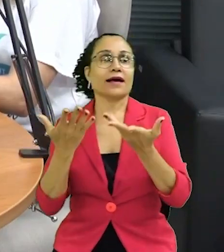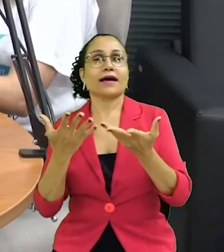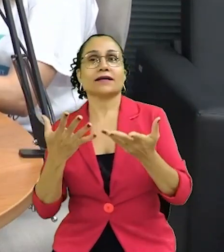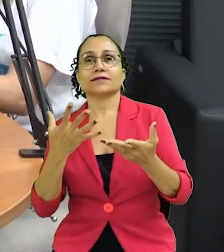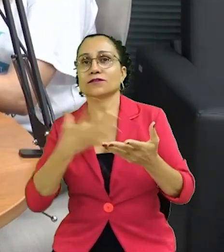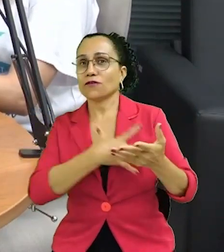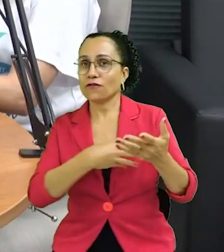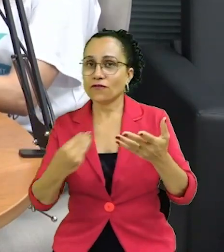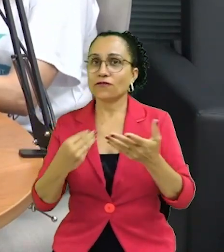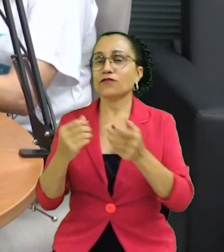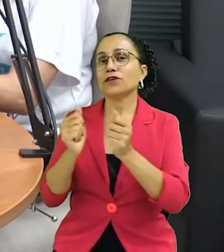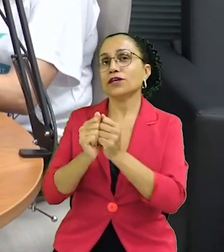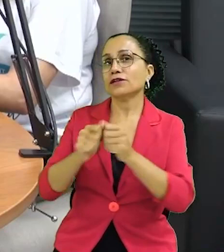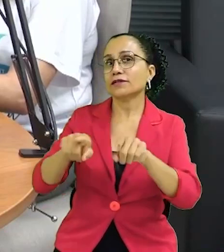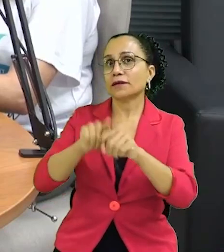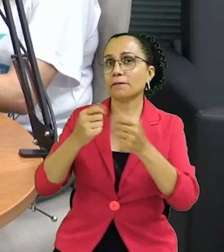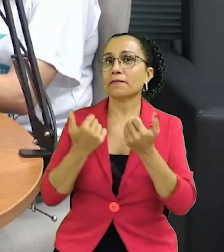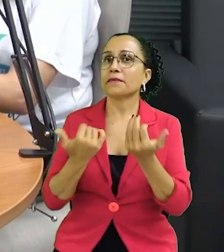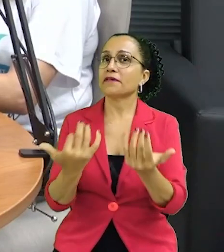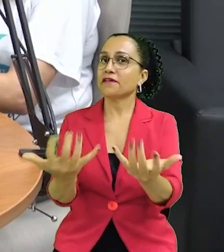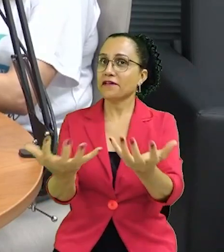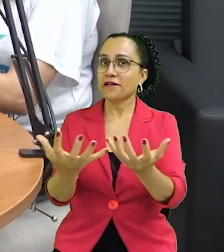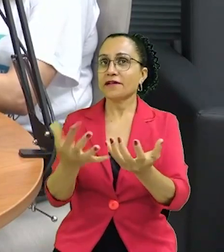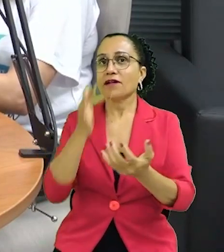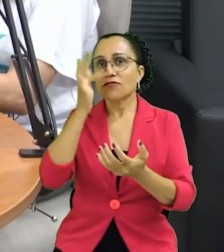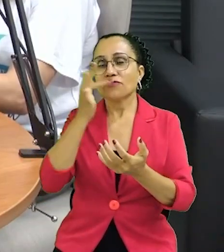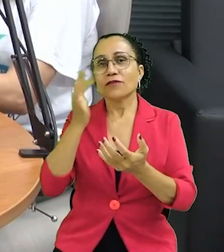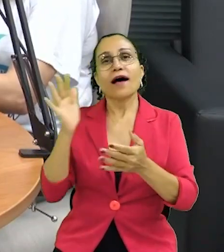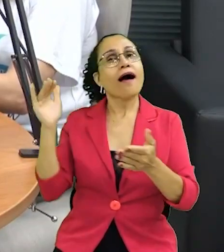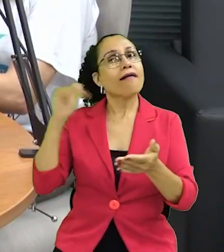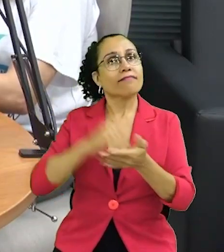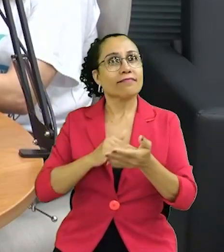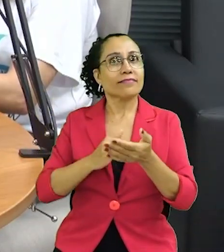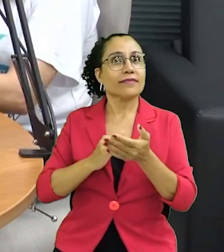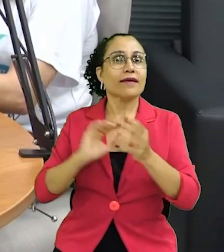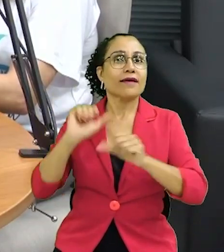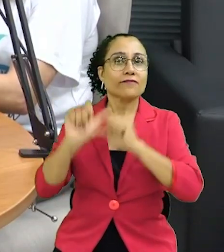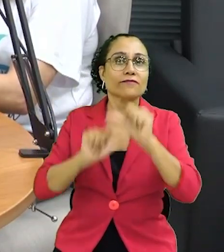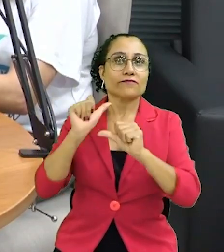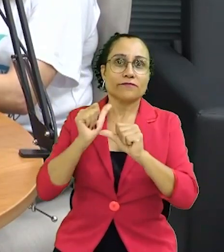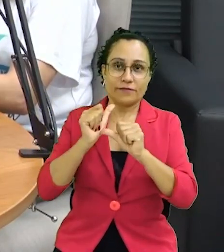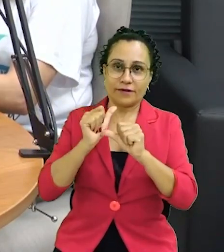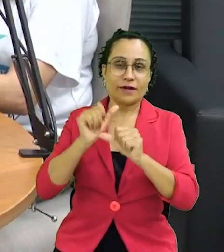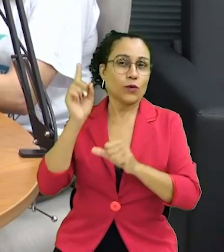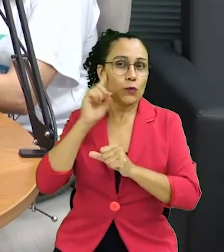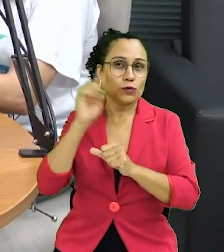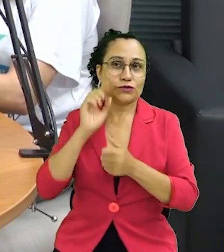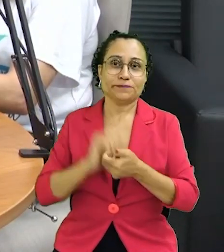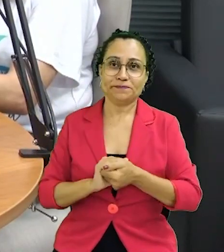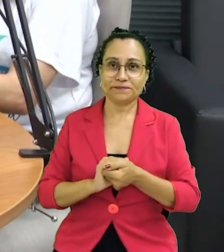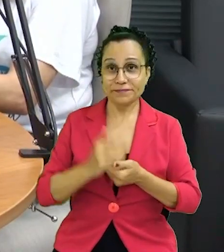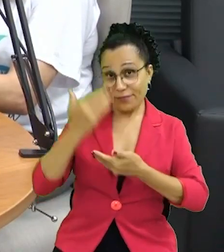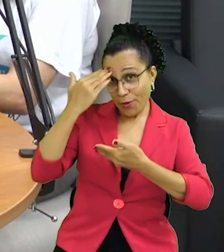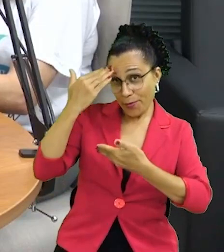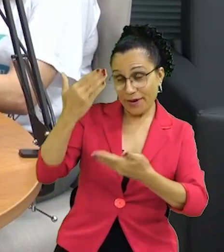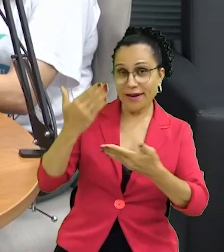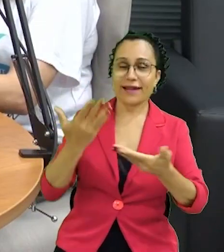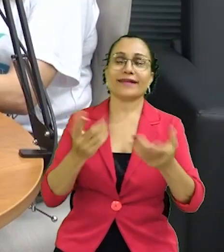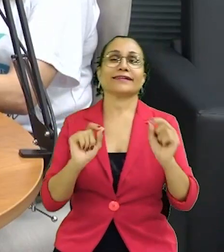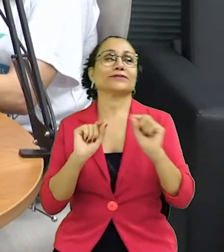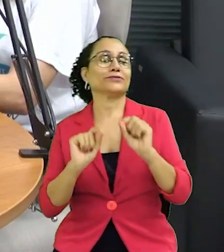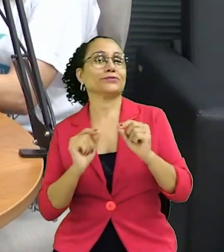seu jardim, até virar rotina. Muito obrigada, Fabi, por esse bate-papo tão gostoso,